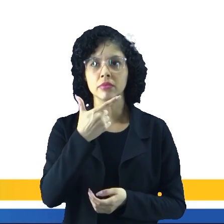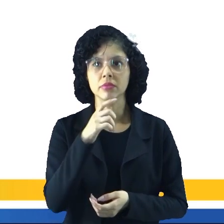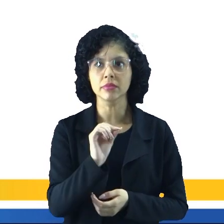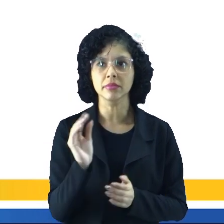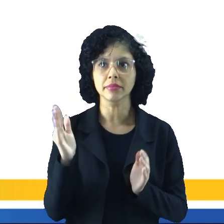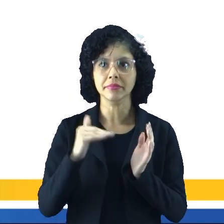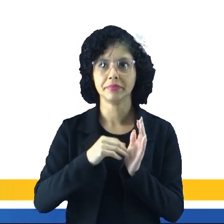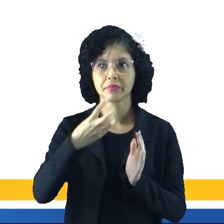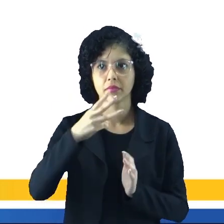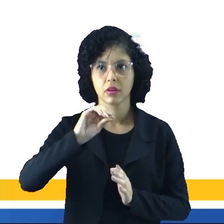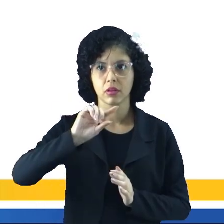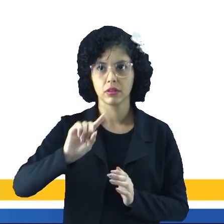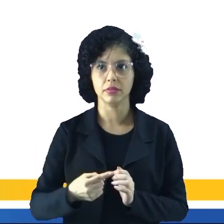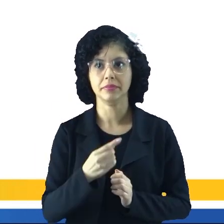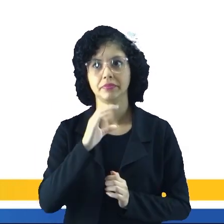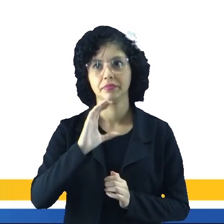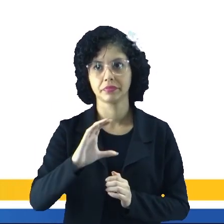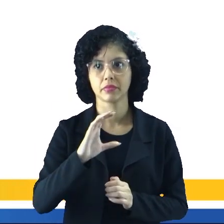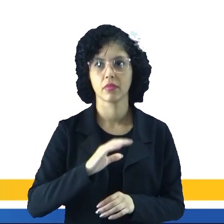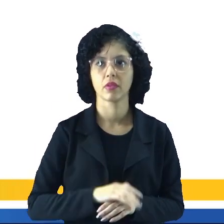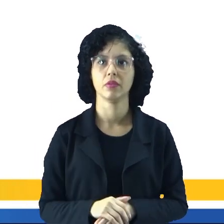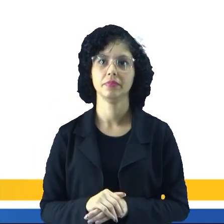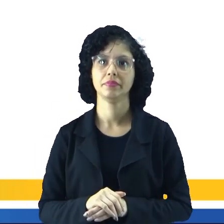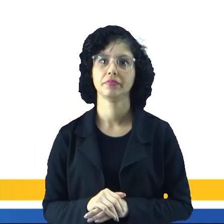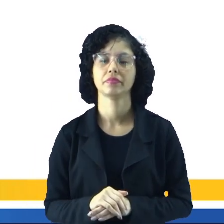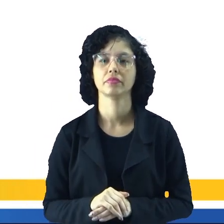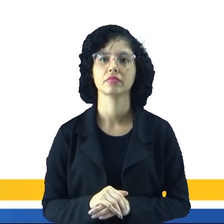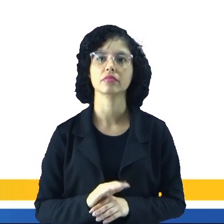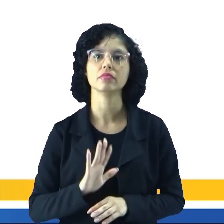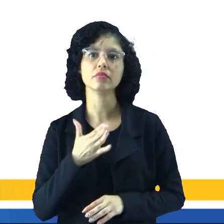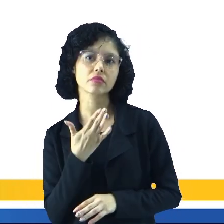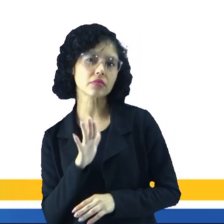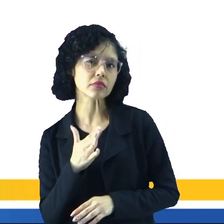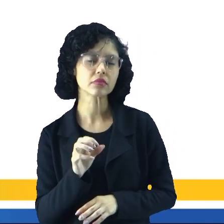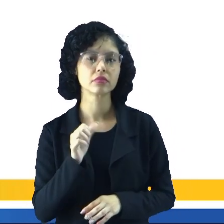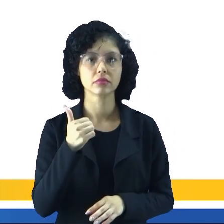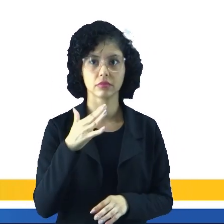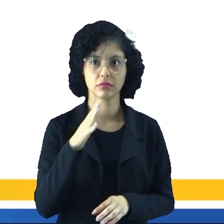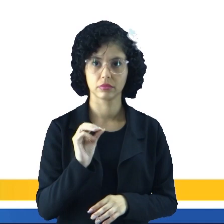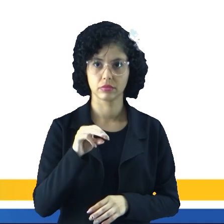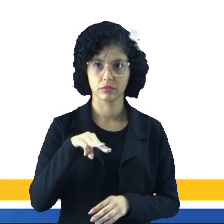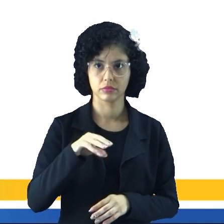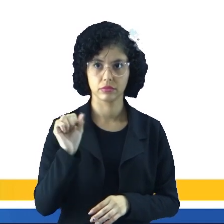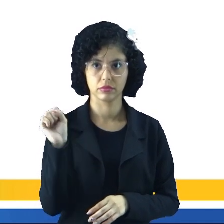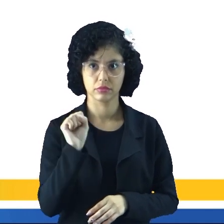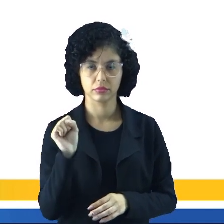de 20 a 30 mil graus Celsius. Isso em apenas 10